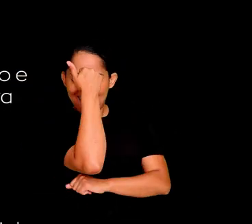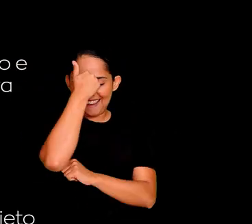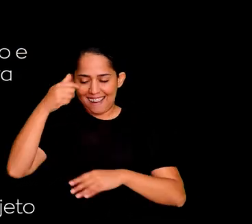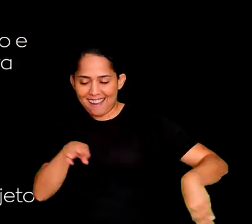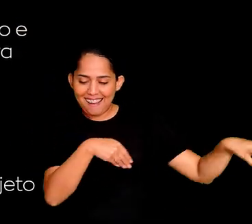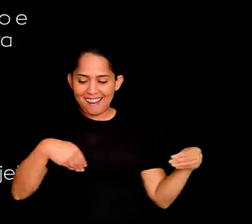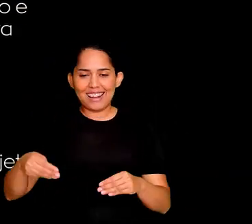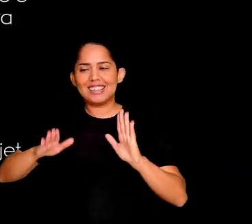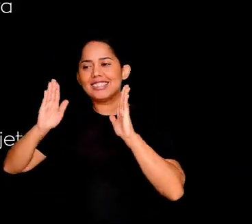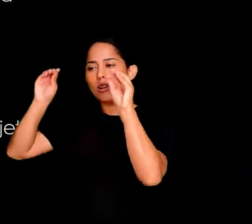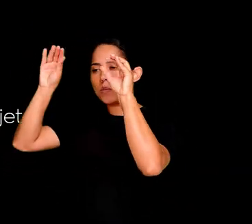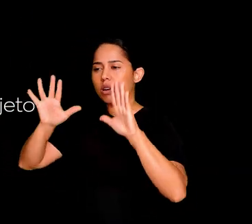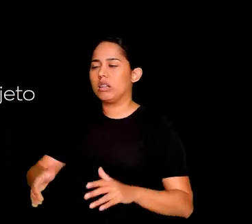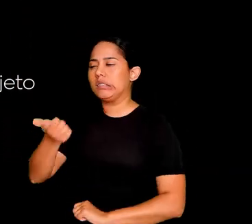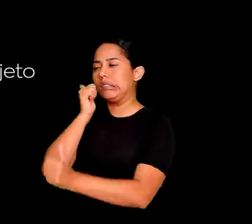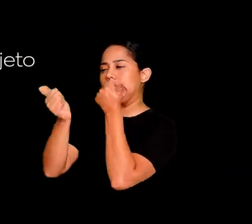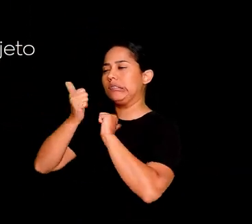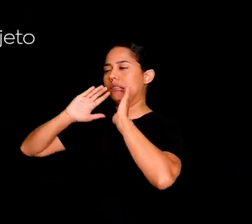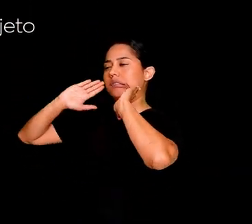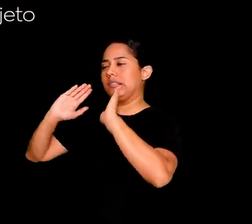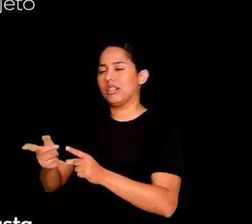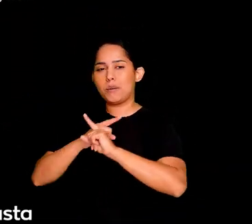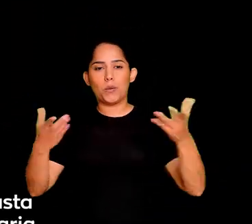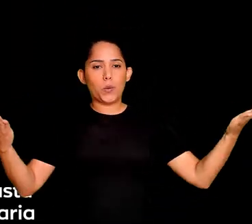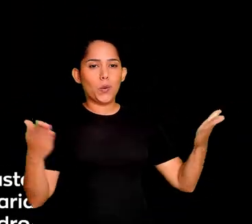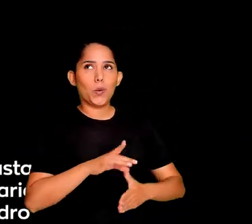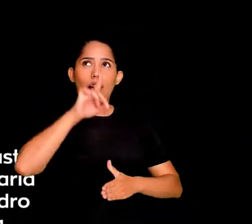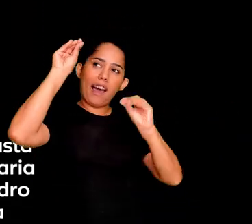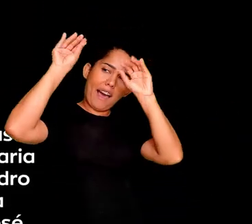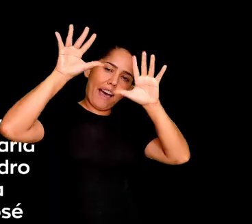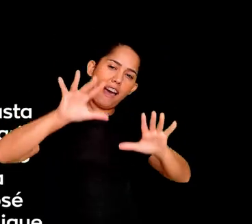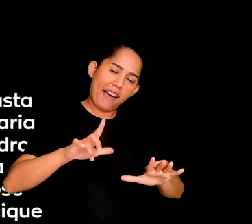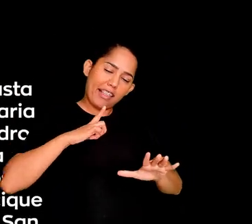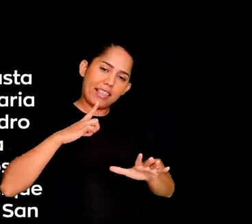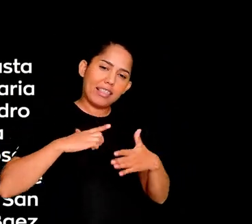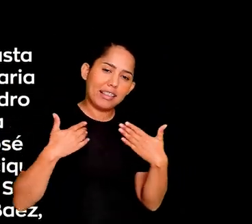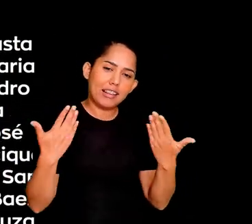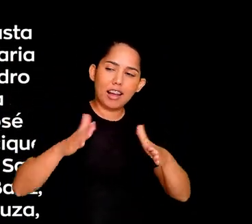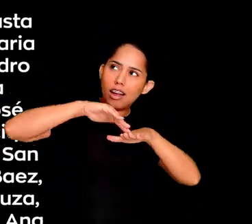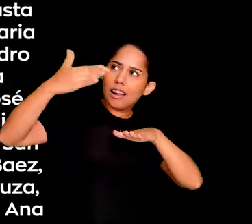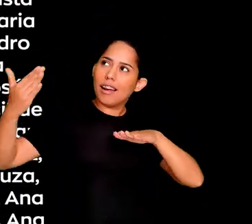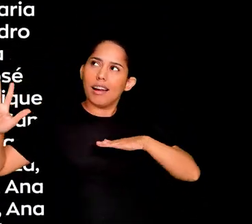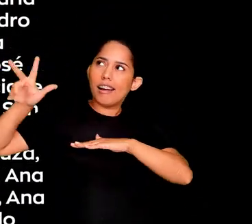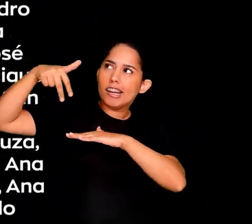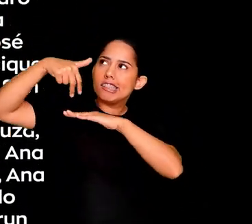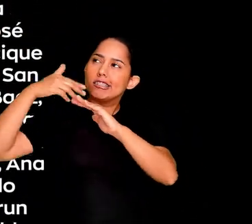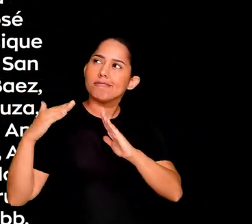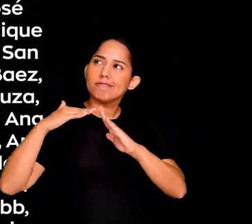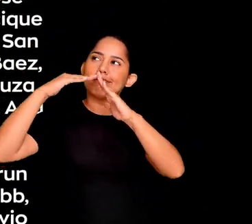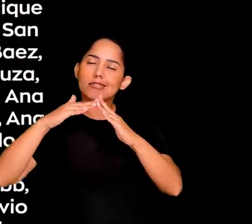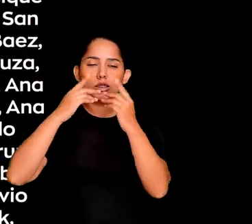foi abençoado. Já bebeu muita cachaça e hoje vive da graça que Deus soube lhe dar. Vive no alto da montanha,